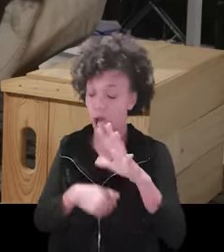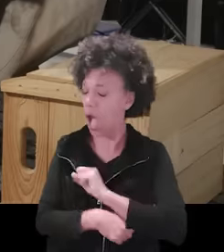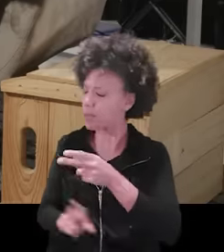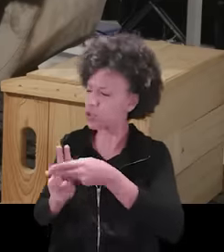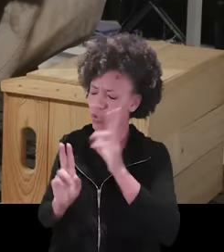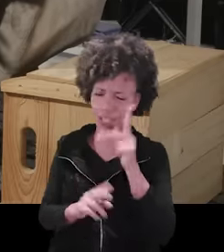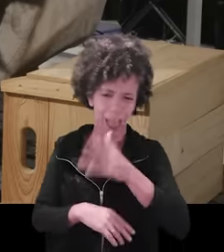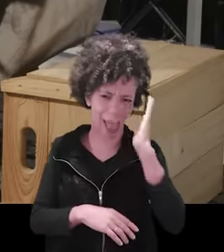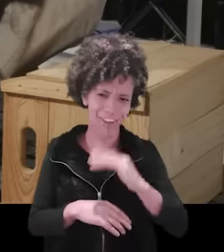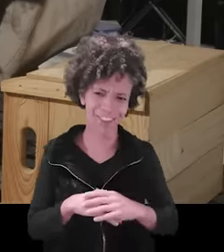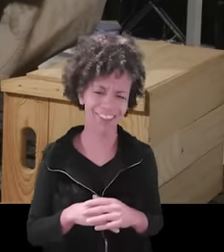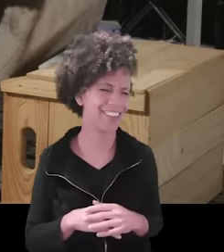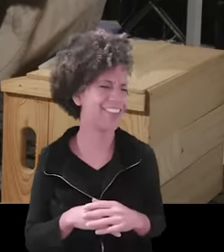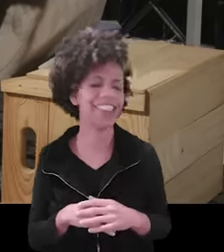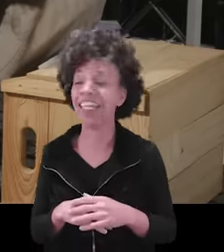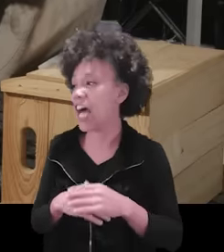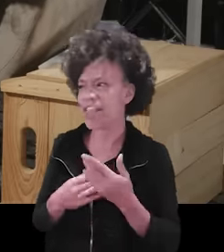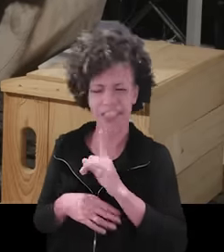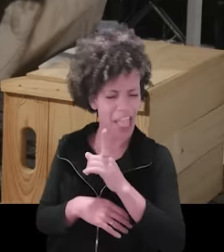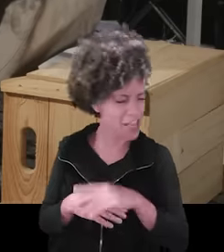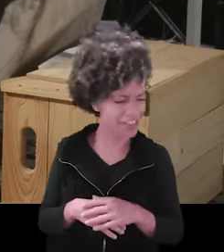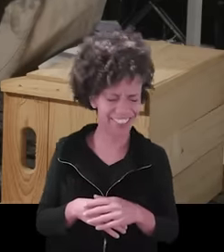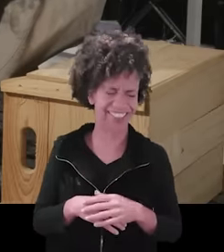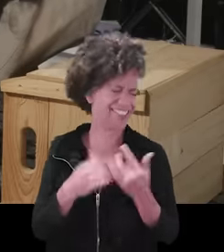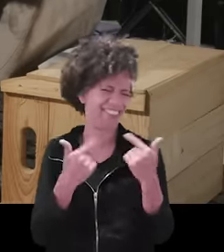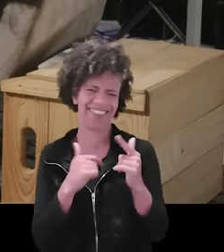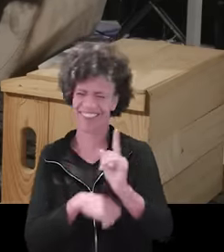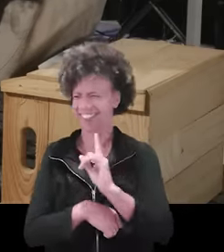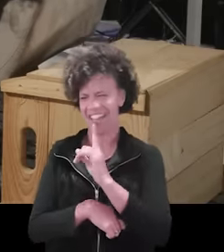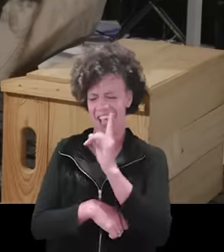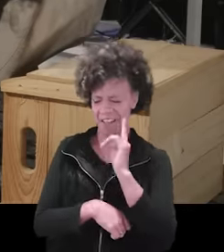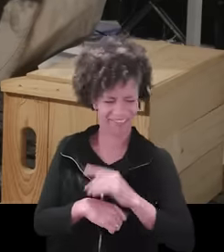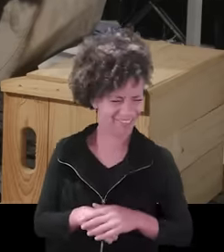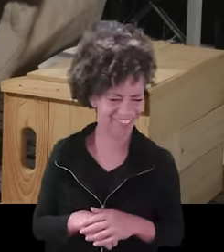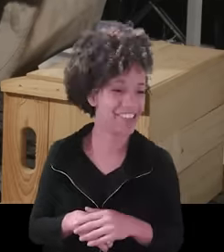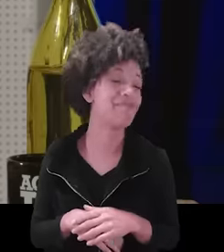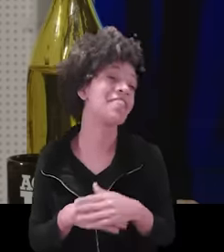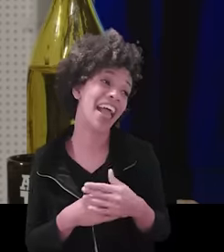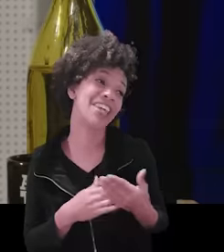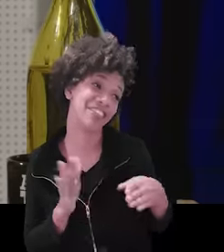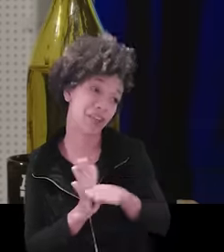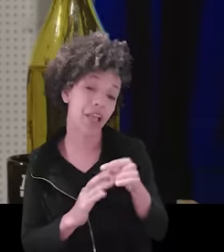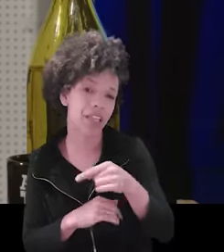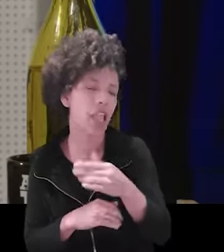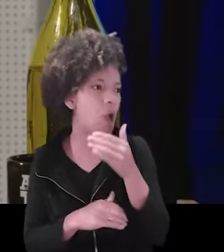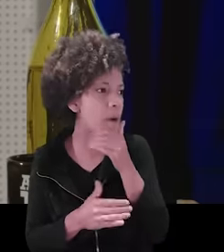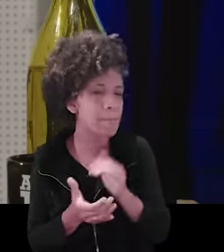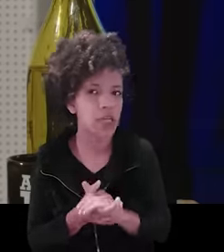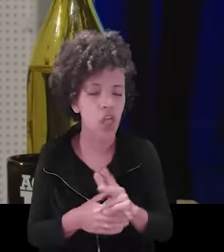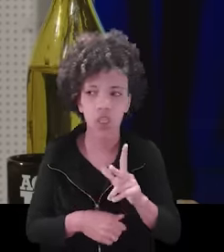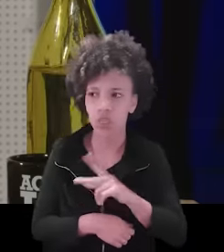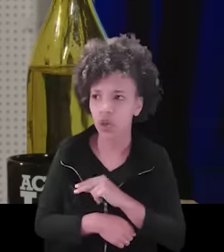obtusos lá não e ela não transamos hoje a gente chegou aqui